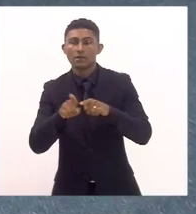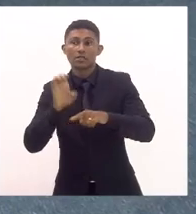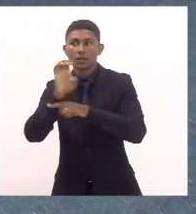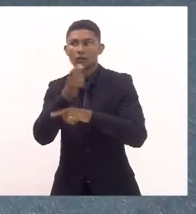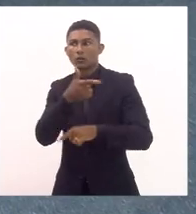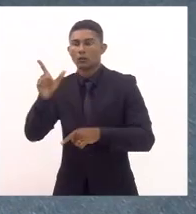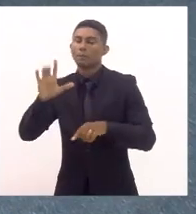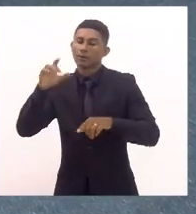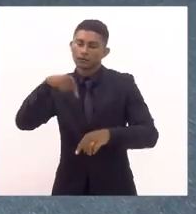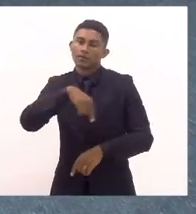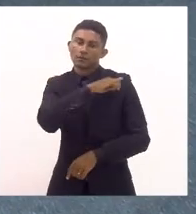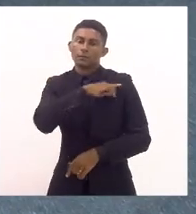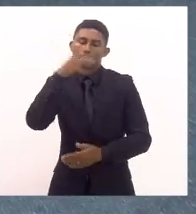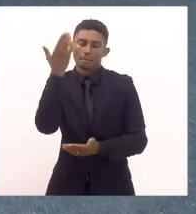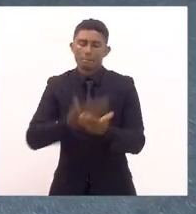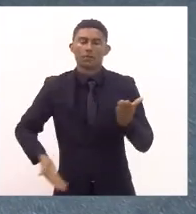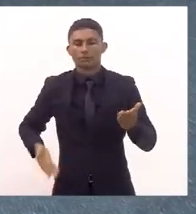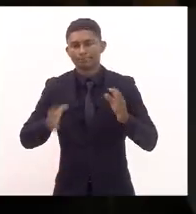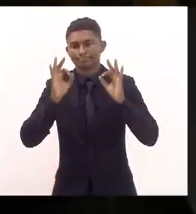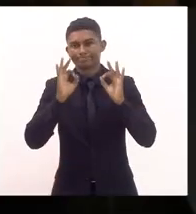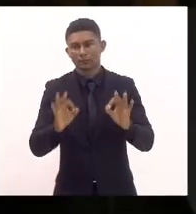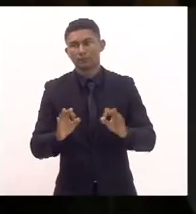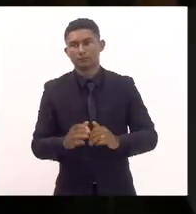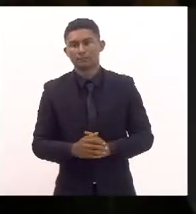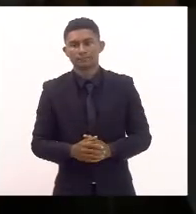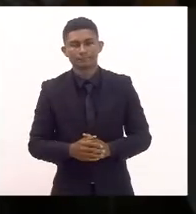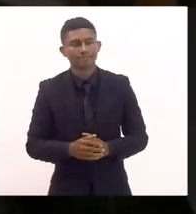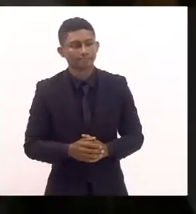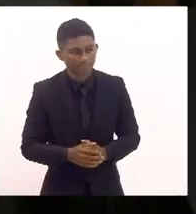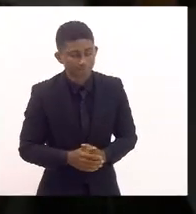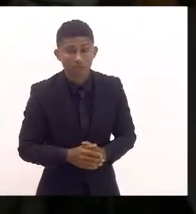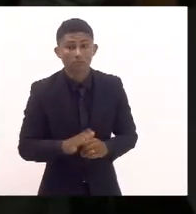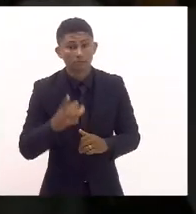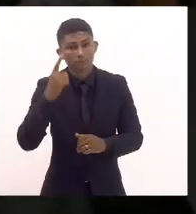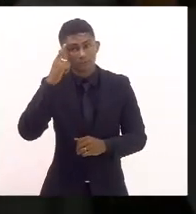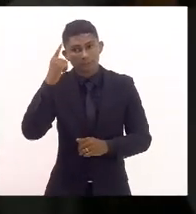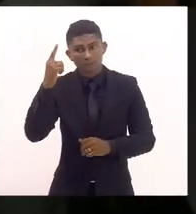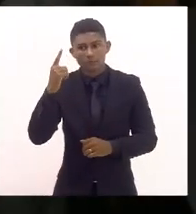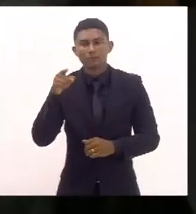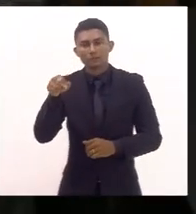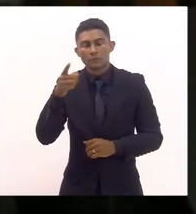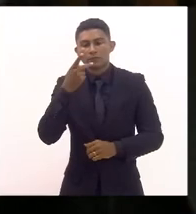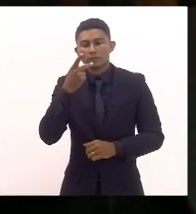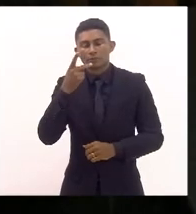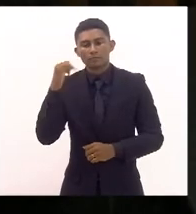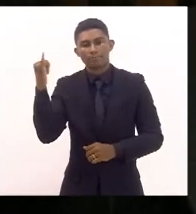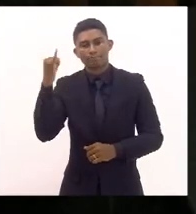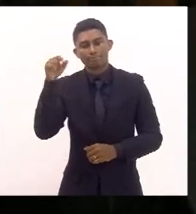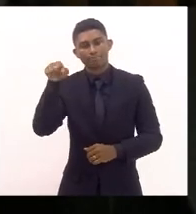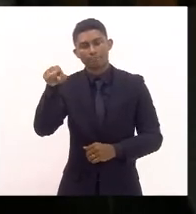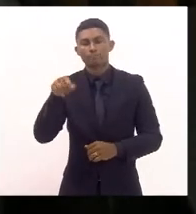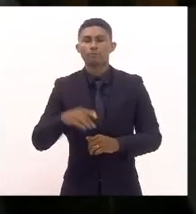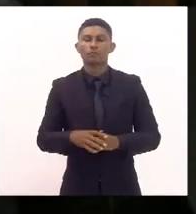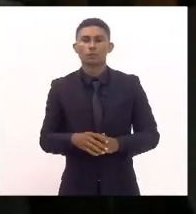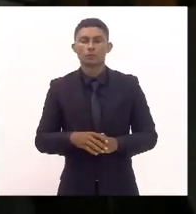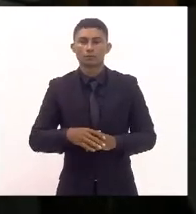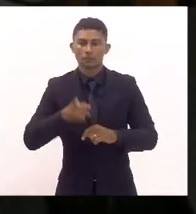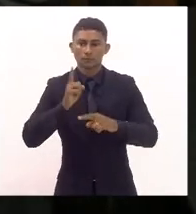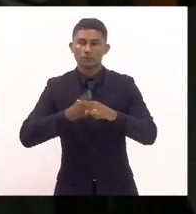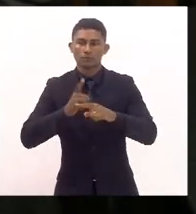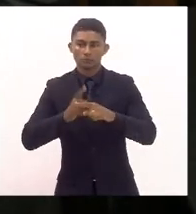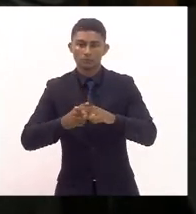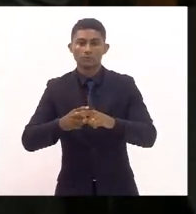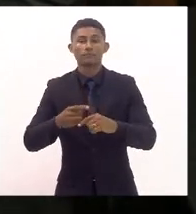problema do Rio perdeu o deputado waldex Só Lembrança oportuna o que está prestes